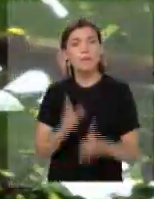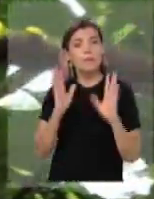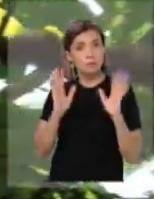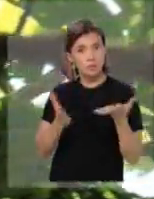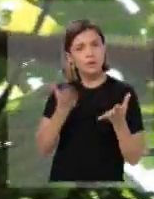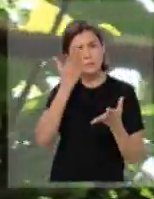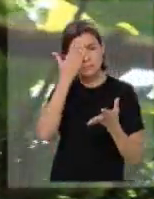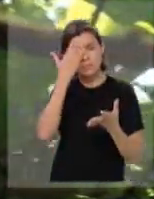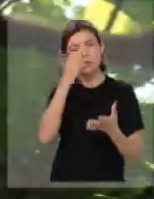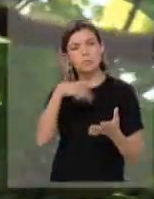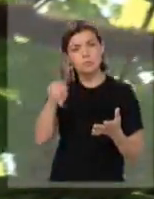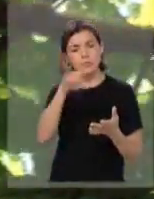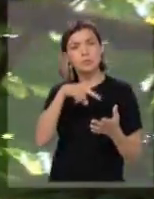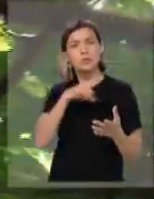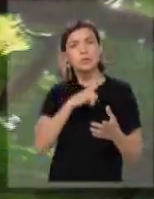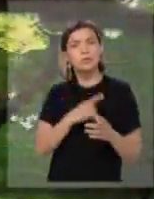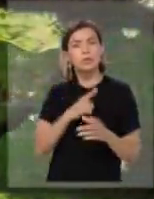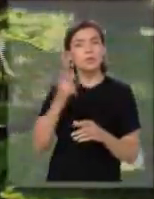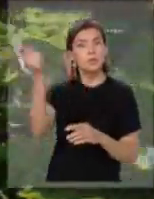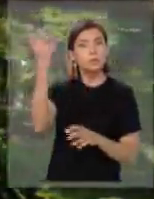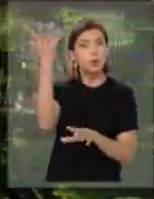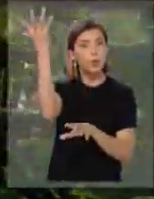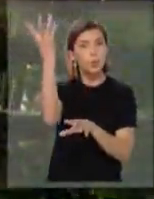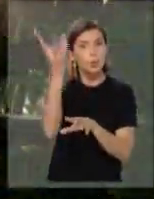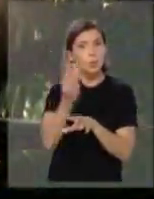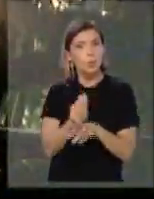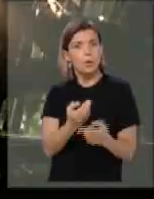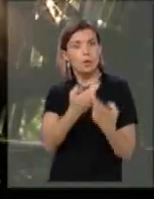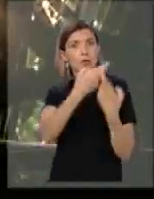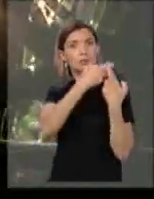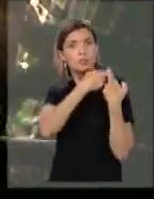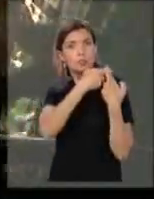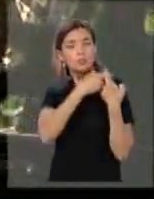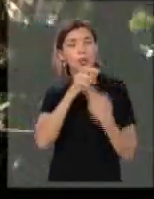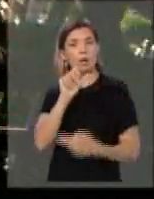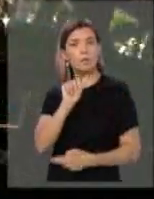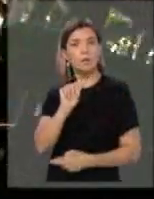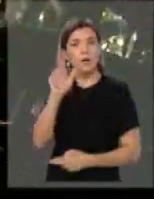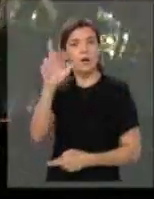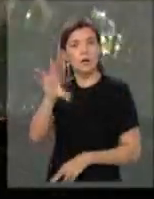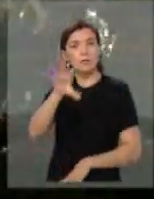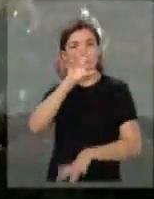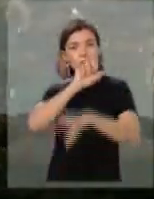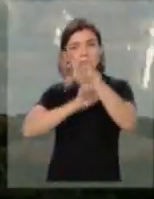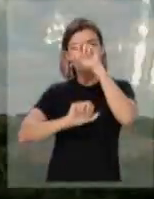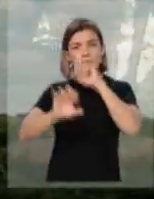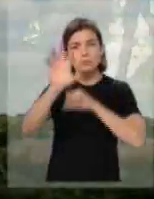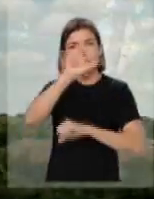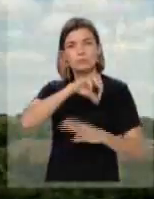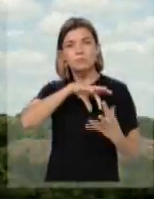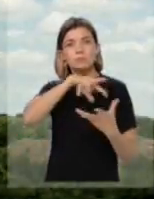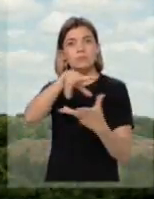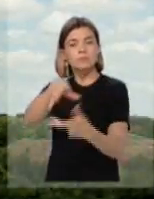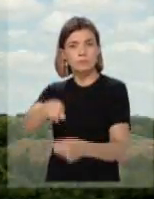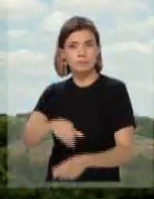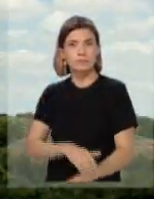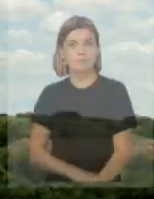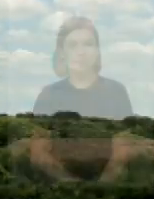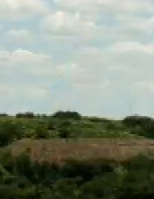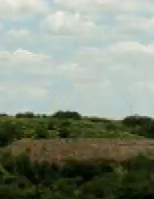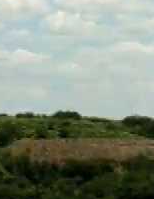E, como você já sabe, a fotossíntese é a grande responsável pela existência de oxigênio na atmosfera.